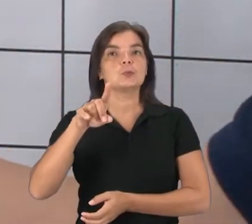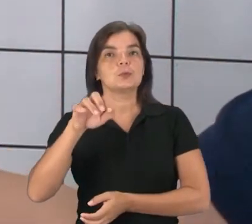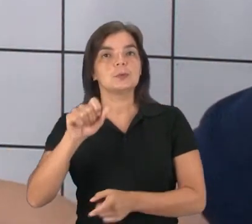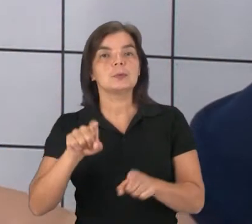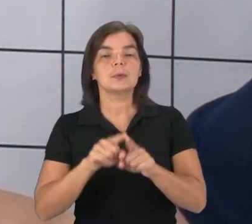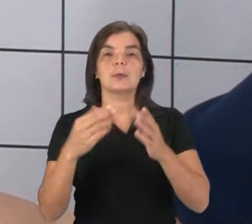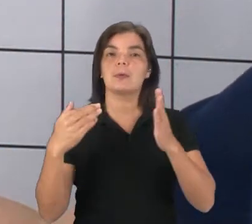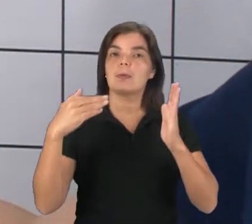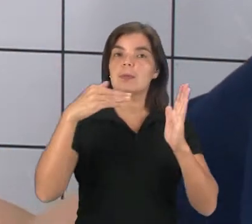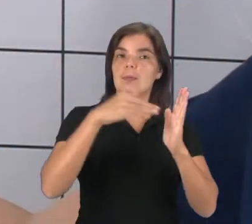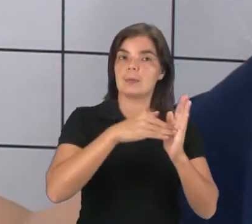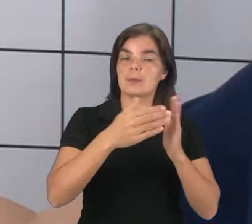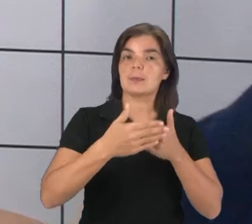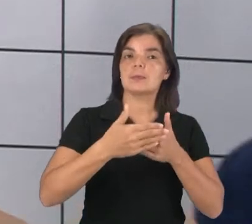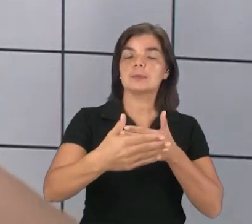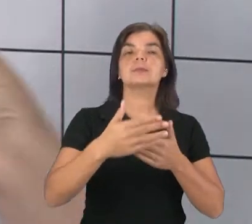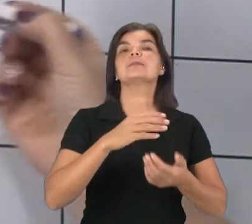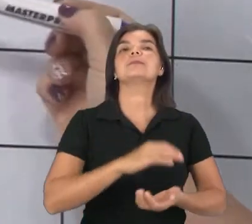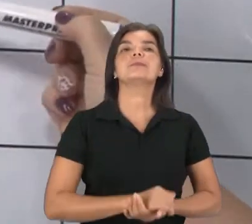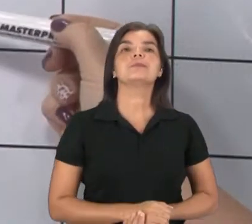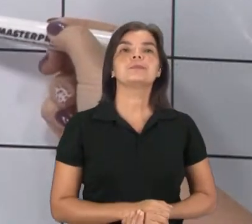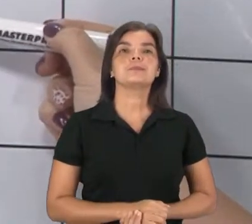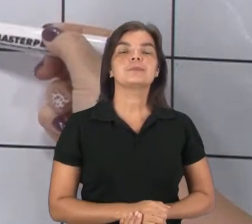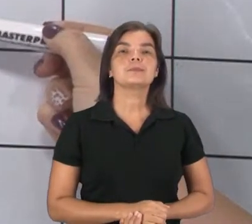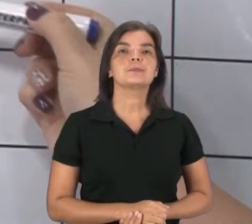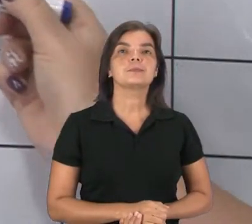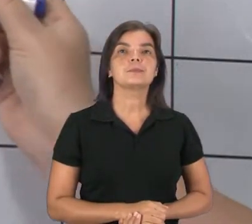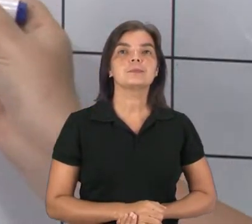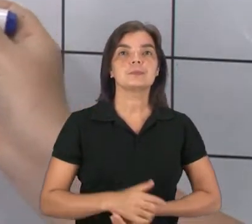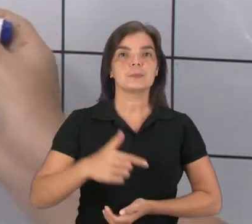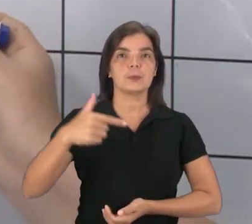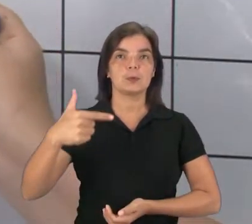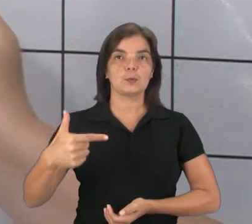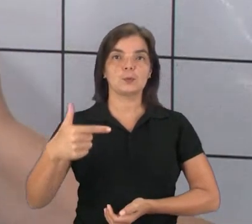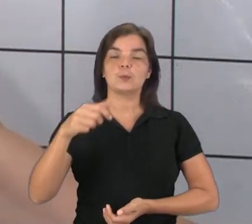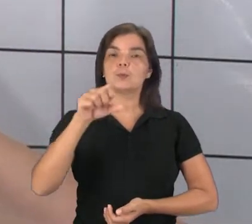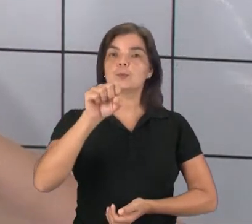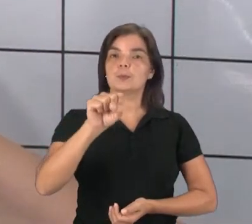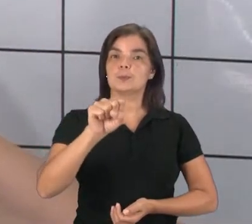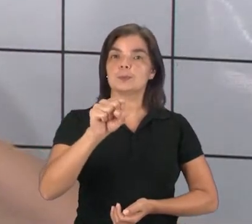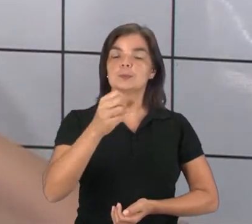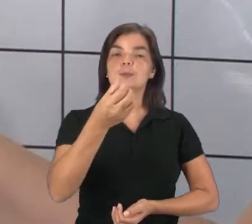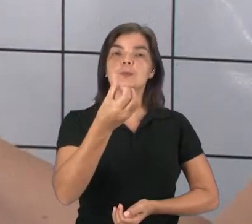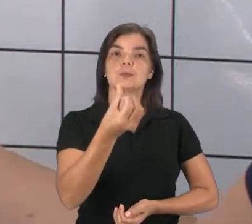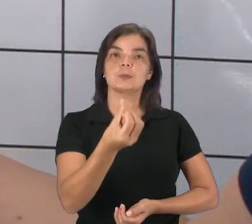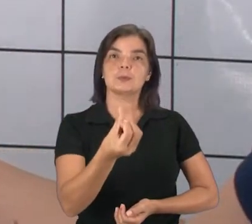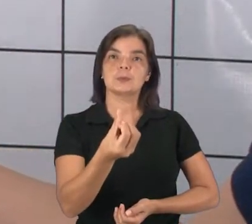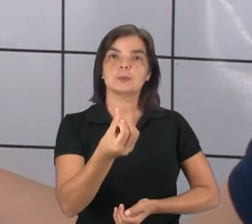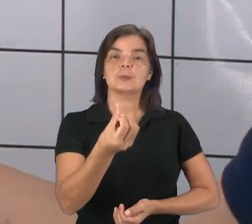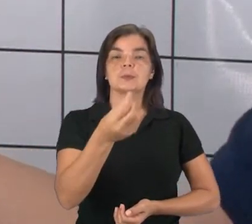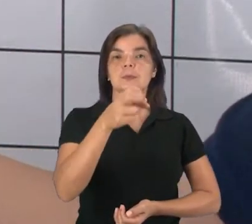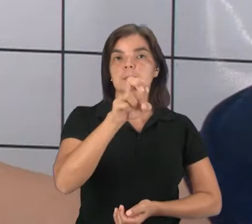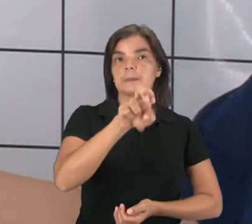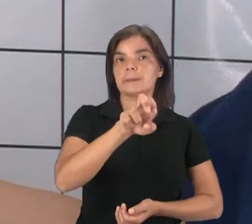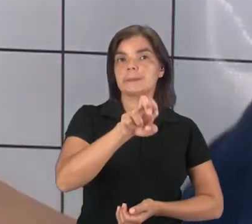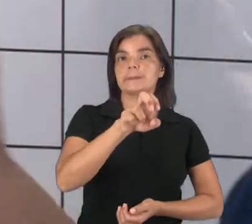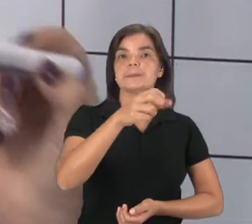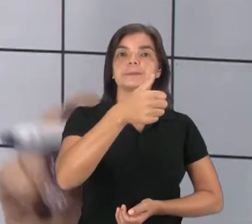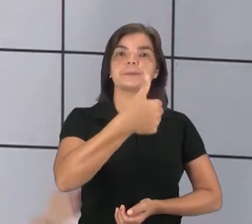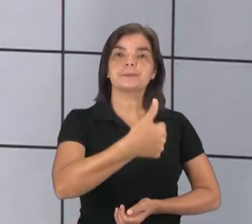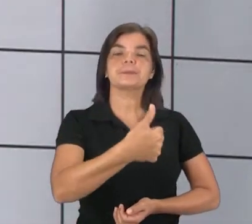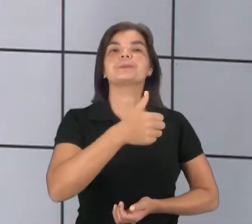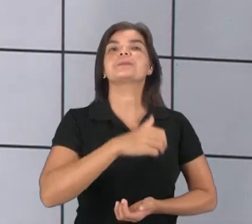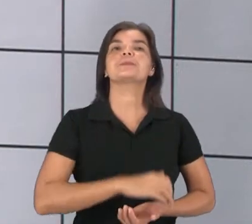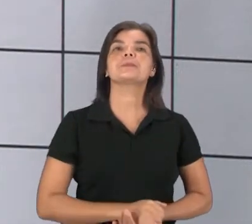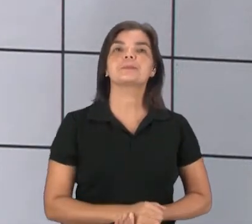unidades para frente, seguindo. Então, eu vou ter o 2, o 8, o 6, o 5